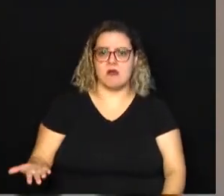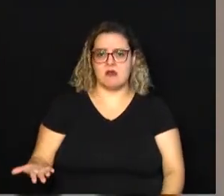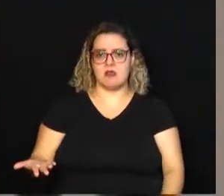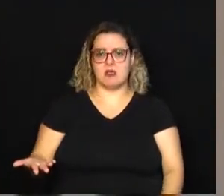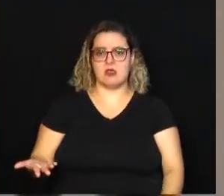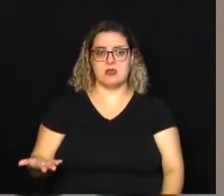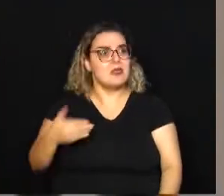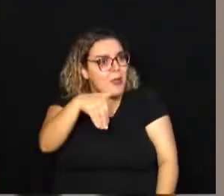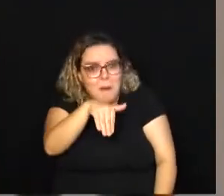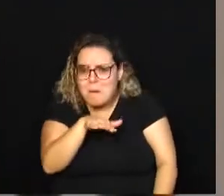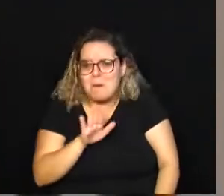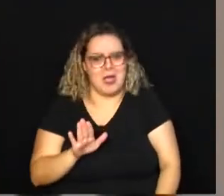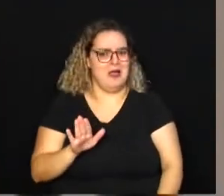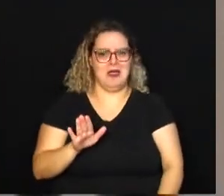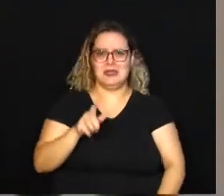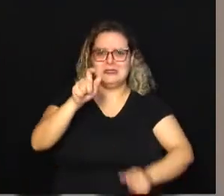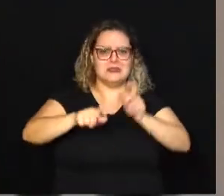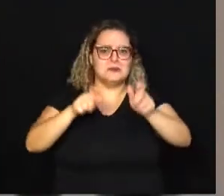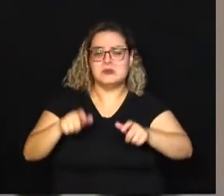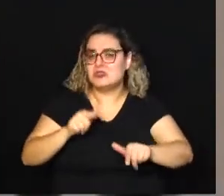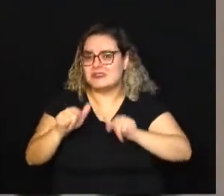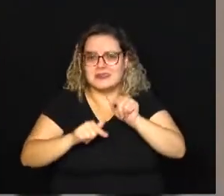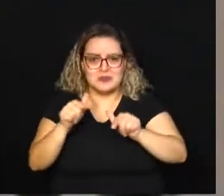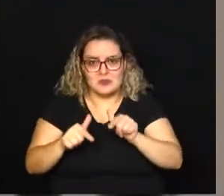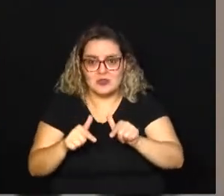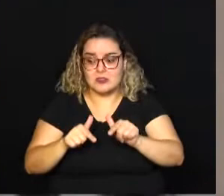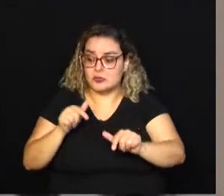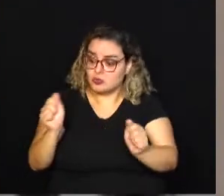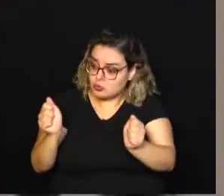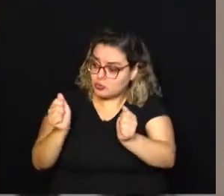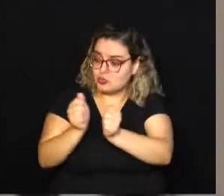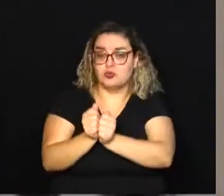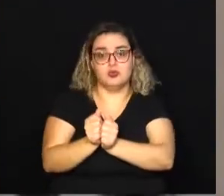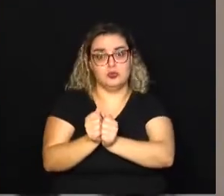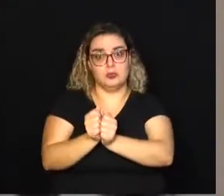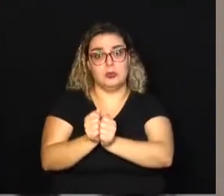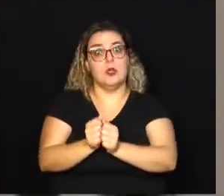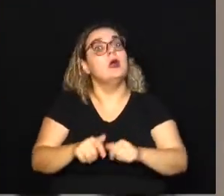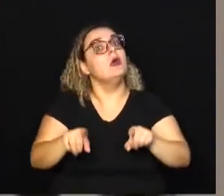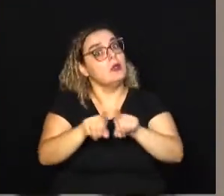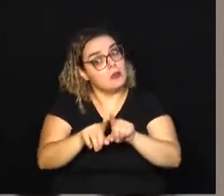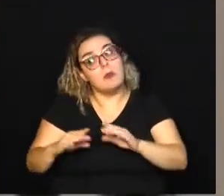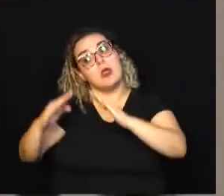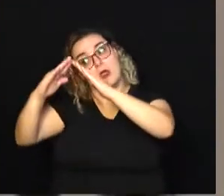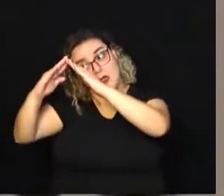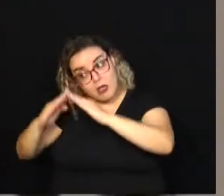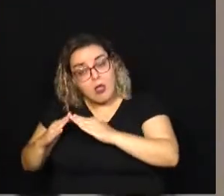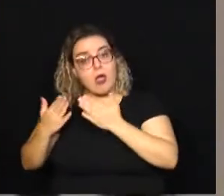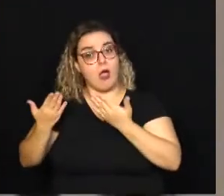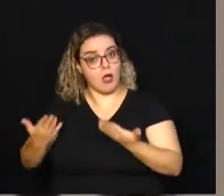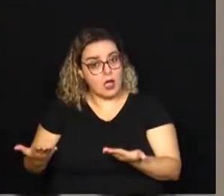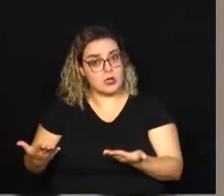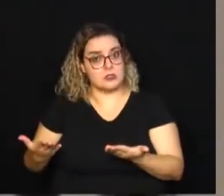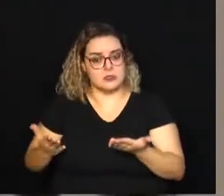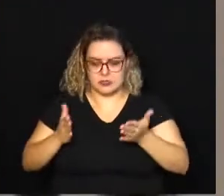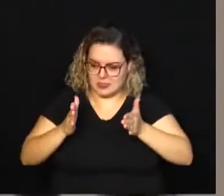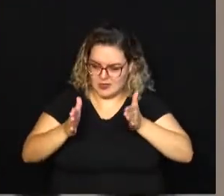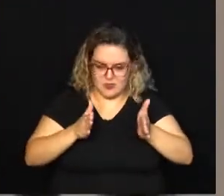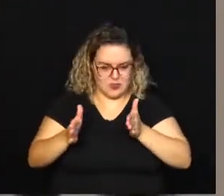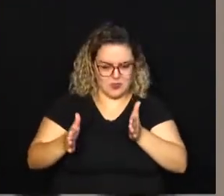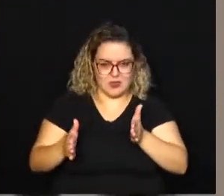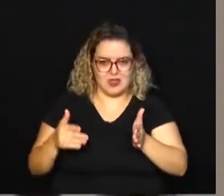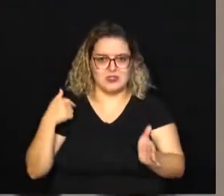do que isso, as pessoas que estão trabalhando com ela e aqueles que estão em suas casas. Esse momento não é da